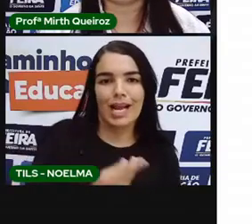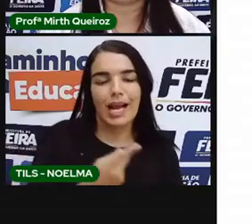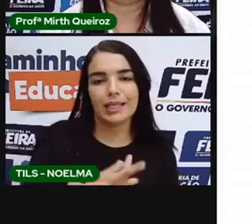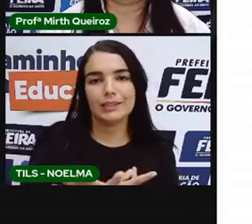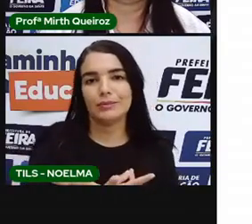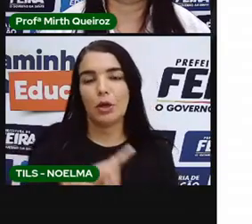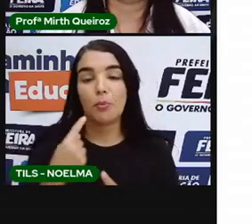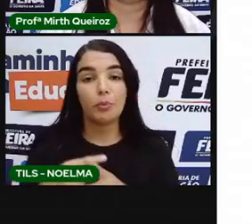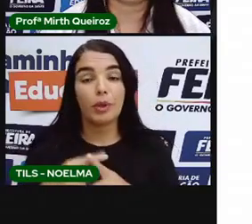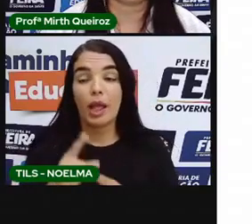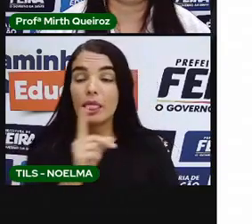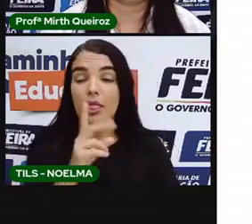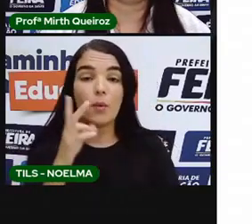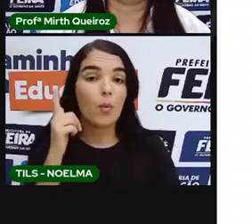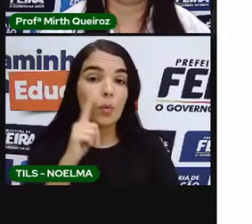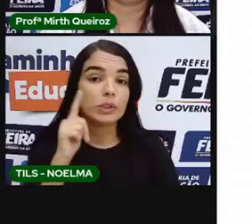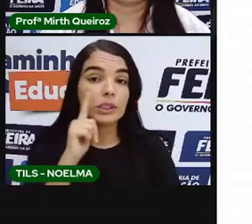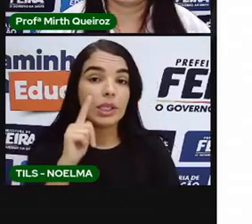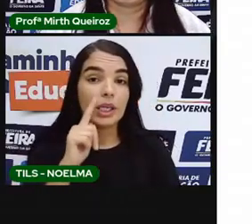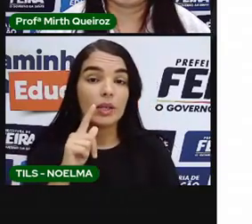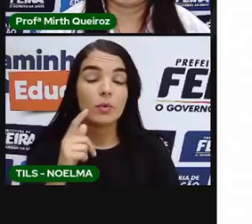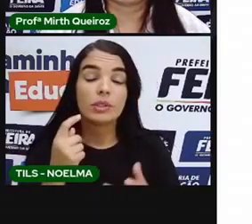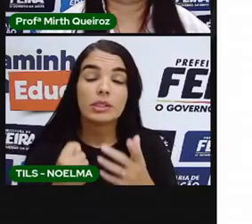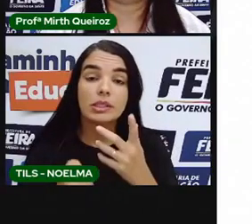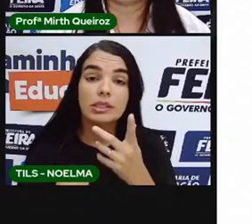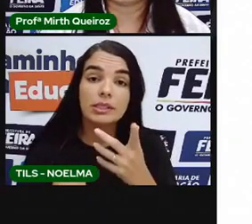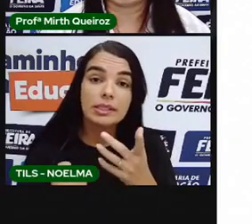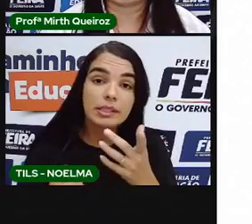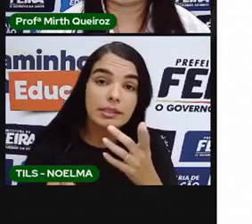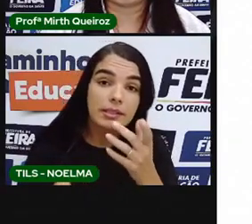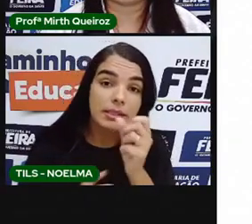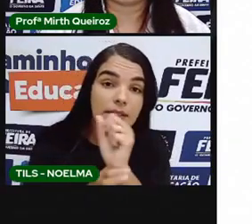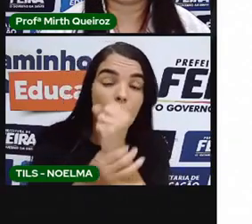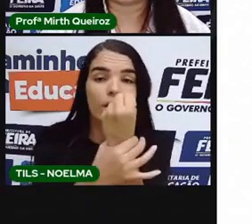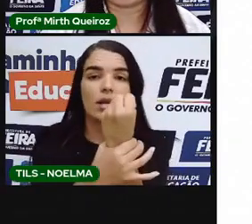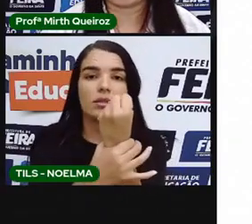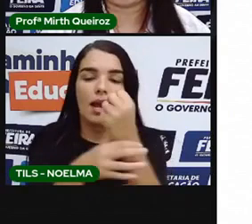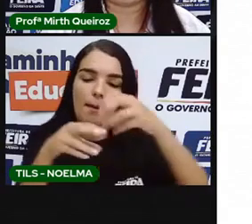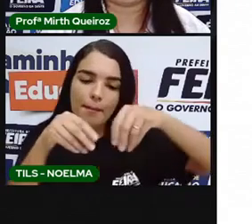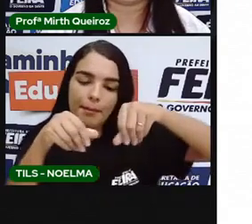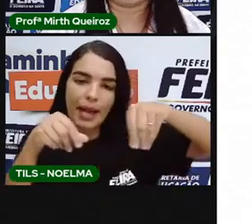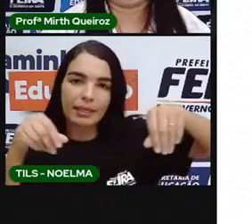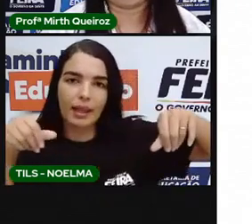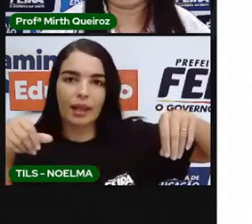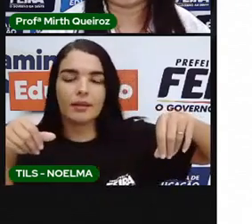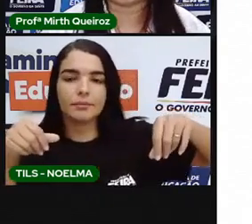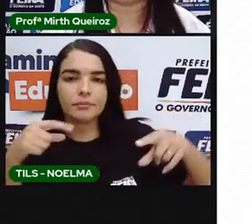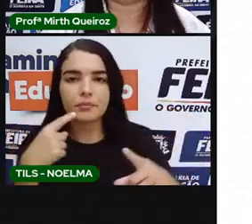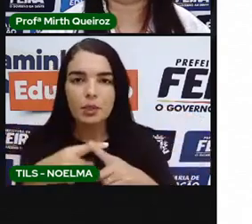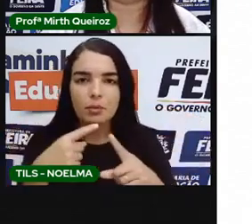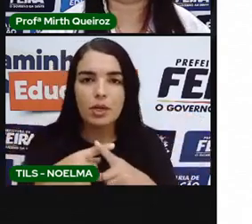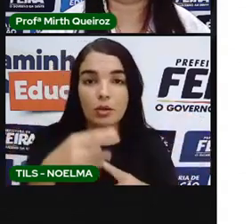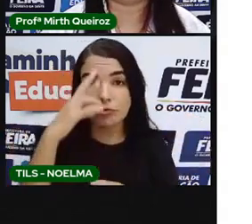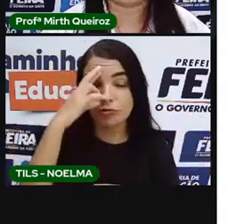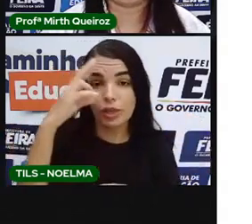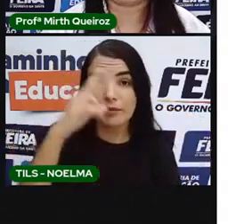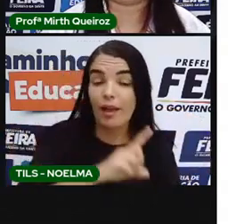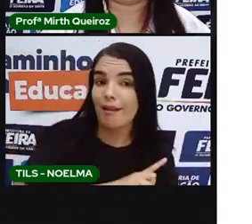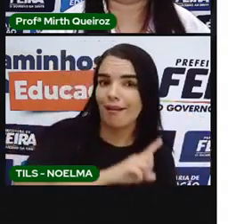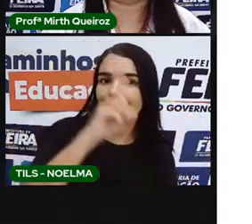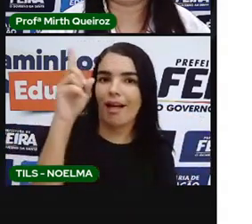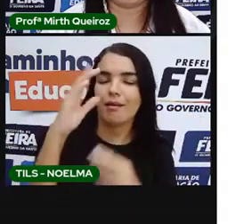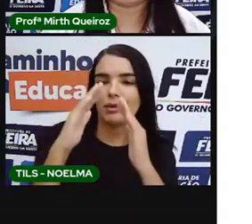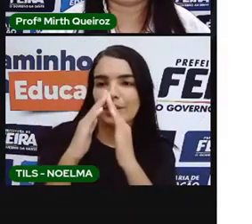certo, né? E uma dessas capitanias foi a de São Vicente, né? Que foi uma onde houve